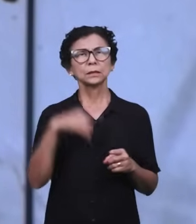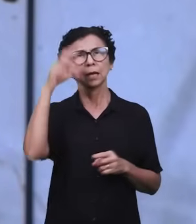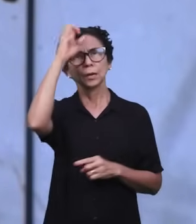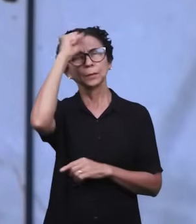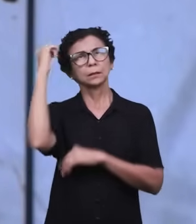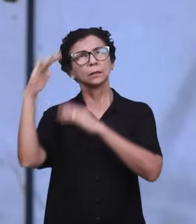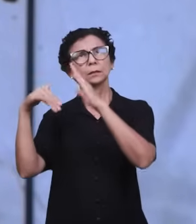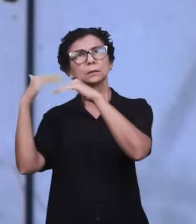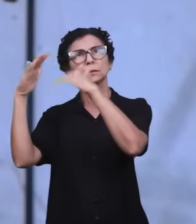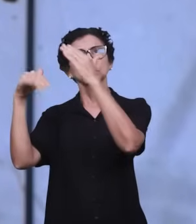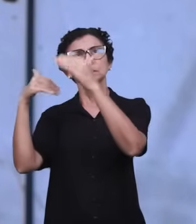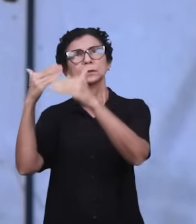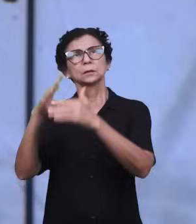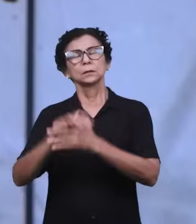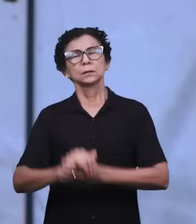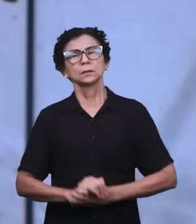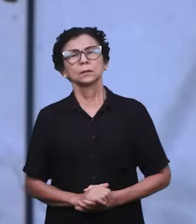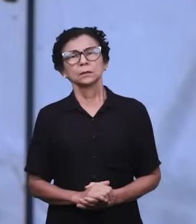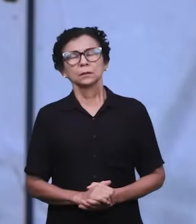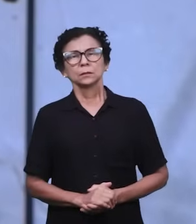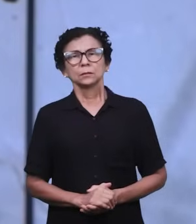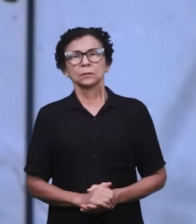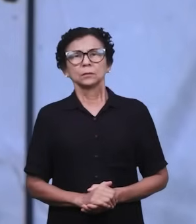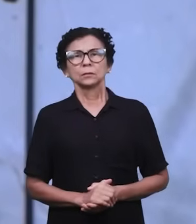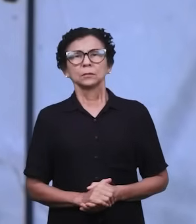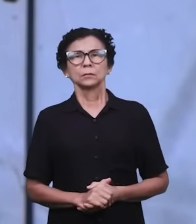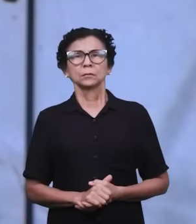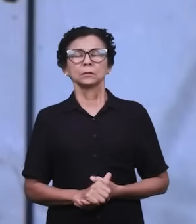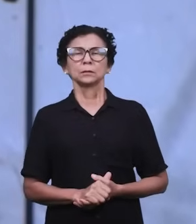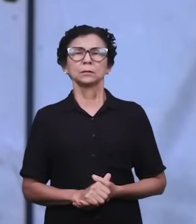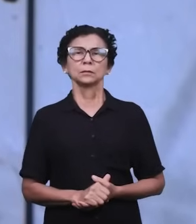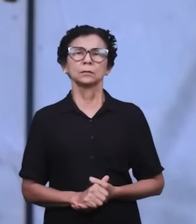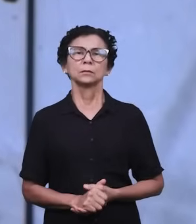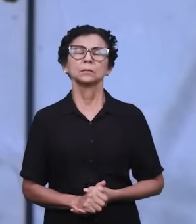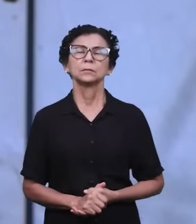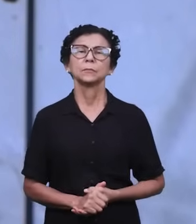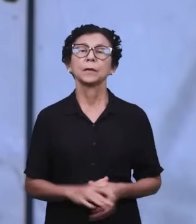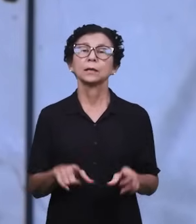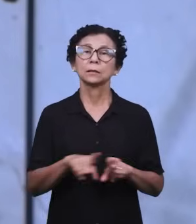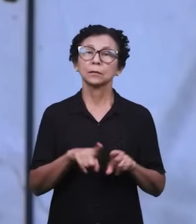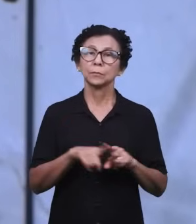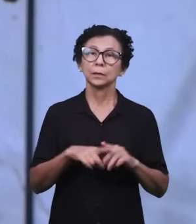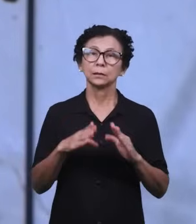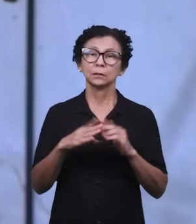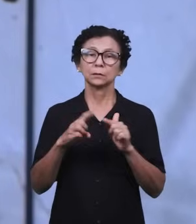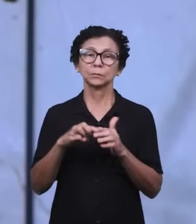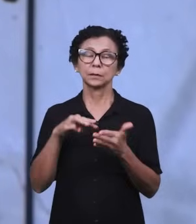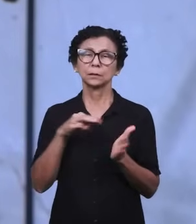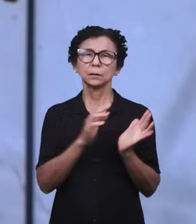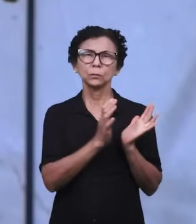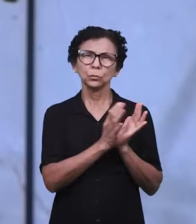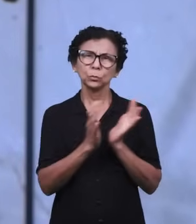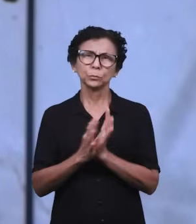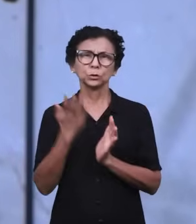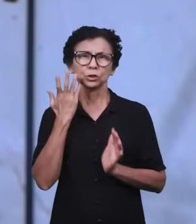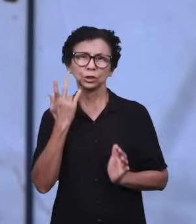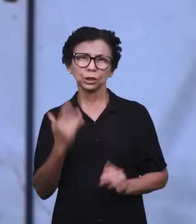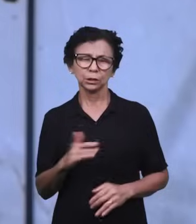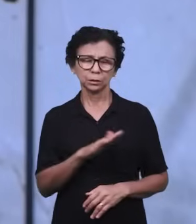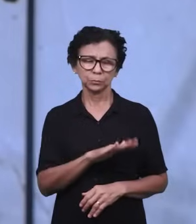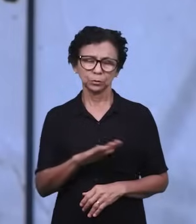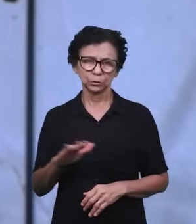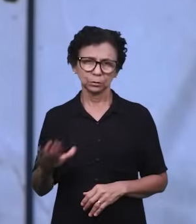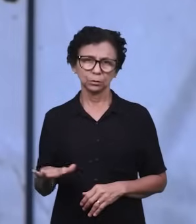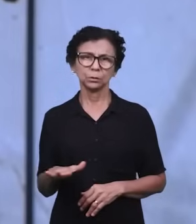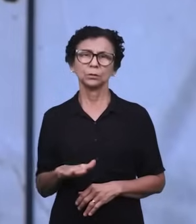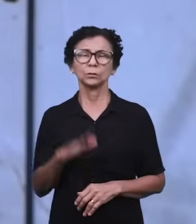desenvolver musicalmente, não só apenas da forma como normalmente na igreja tem as bandinhas, o trabalho infantil, mas